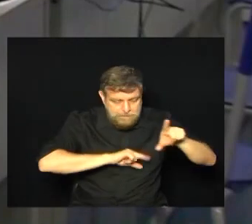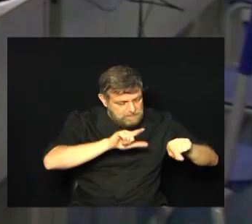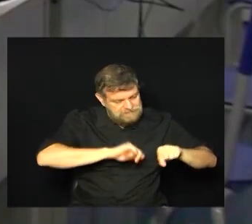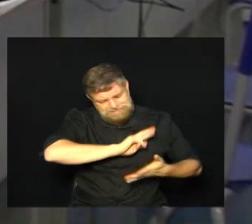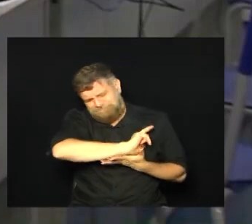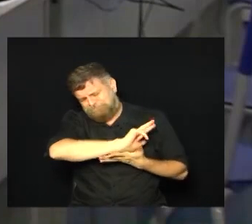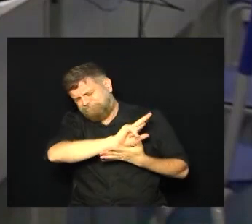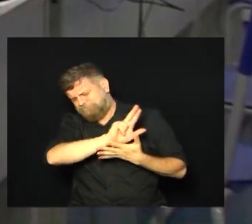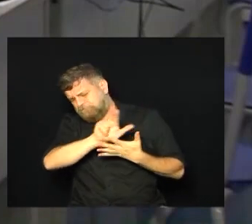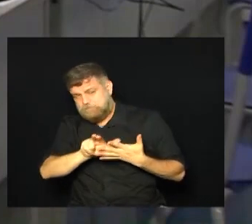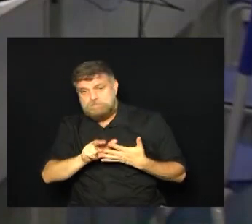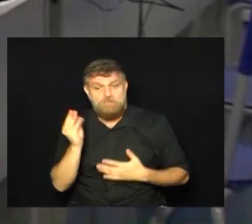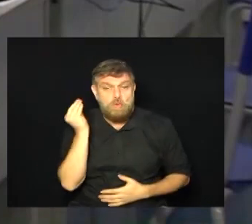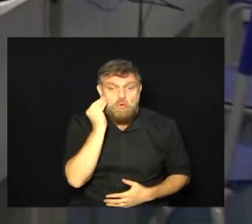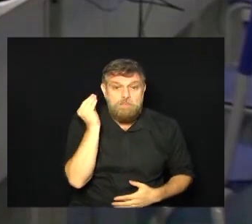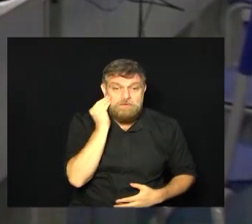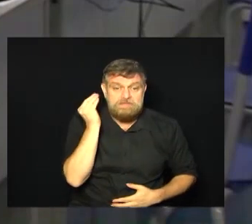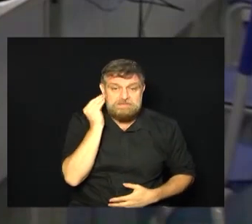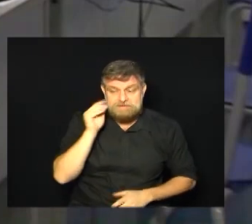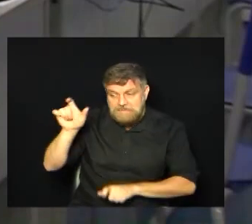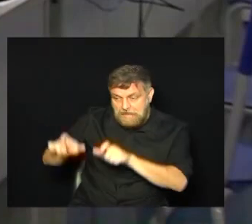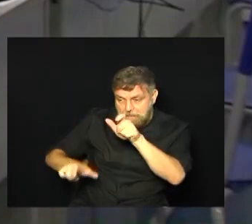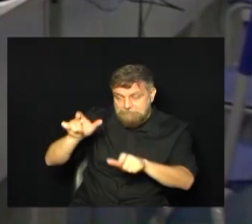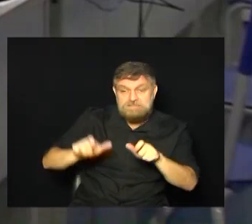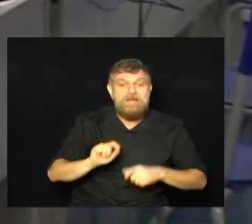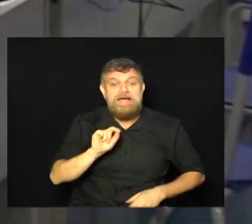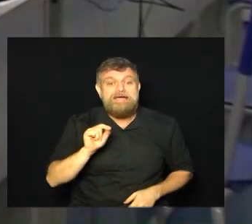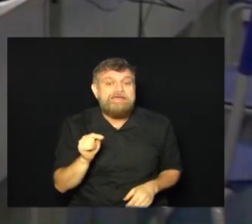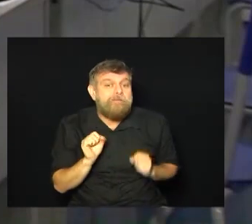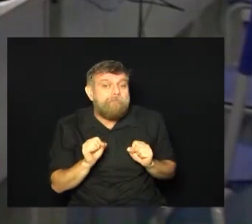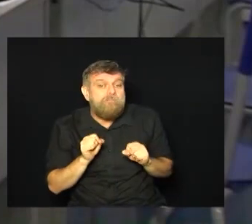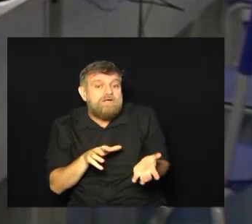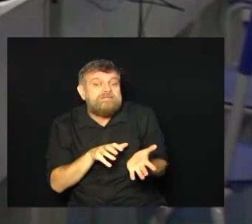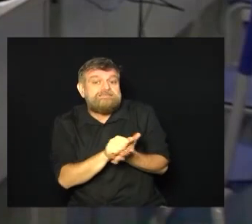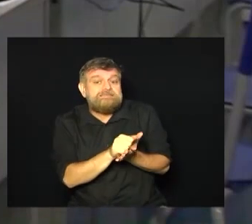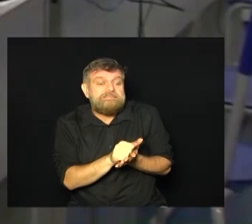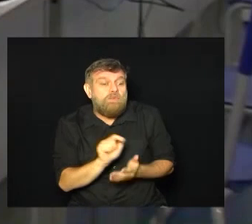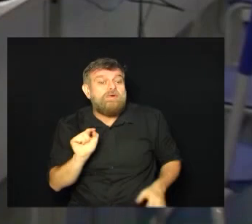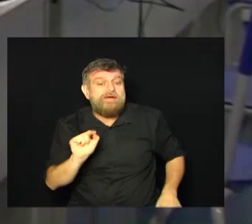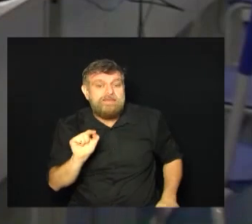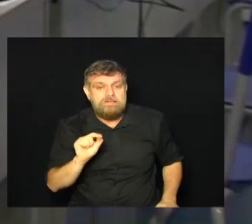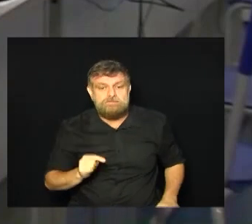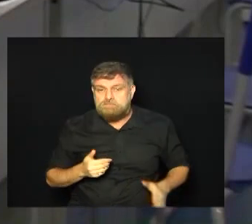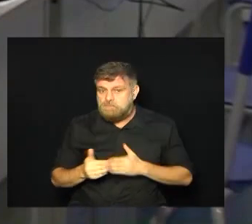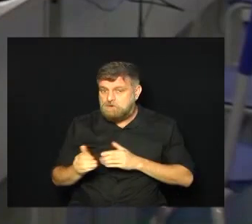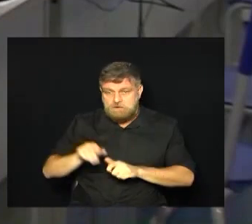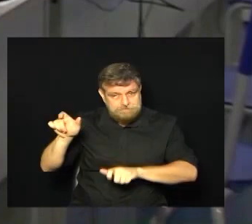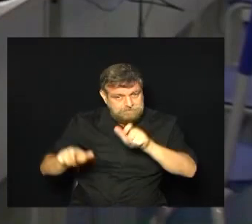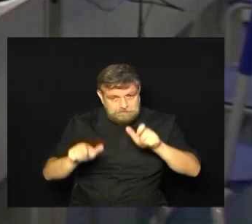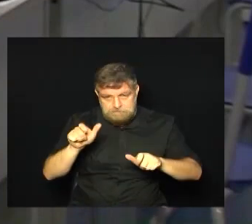é? Oportunidades aí para as pessoas. Quem pode, na verdade, se inscrever, Tainá? Todos os